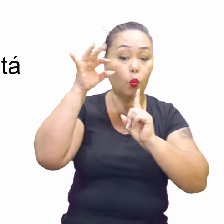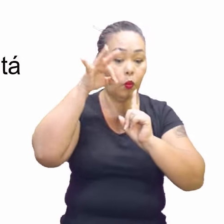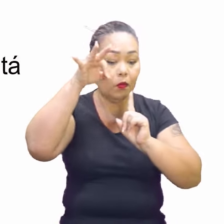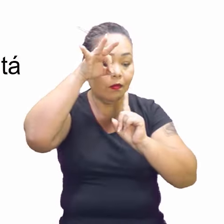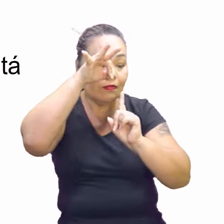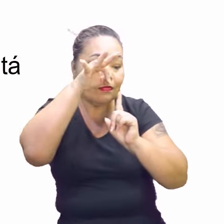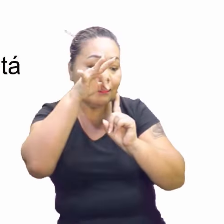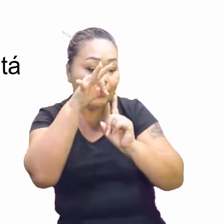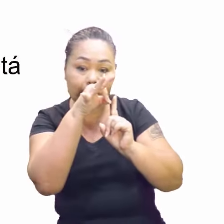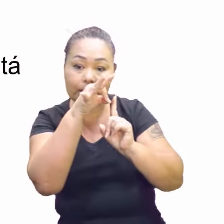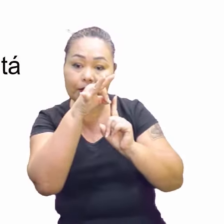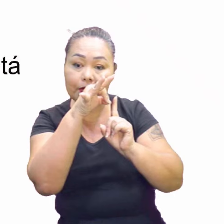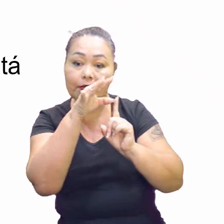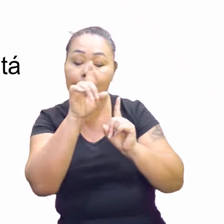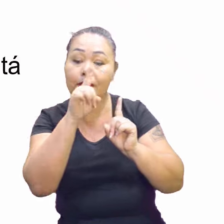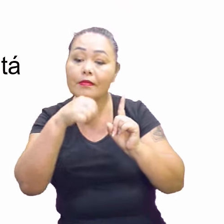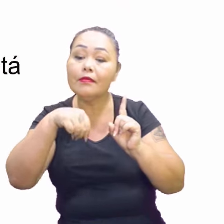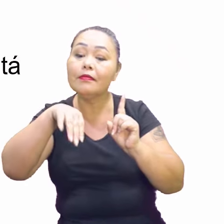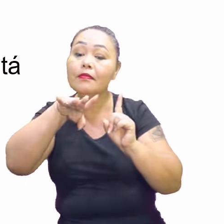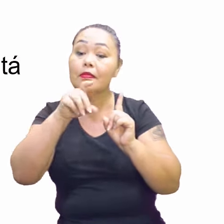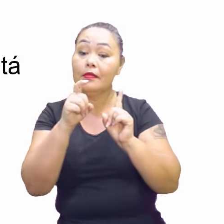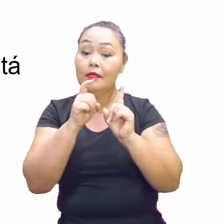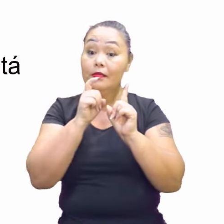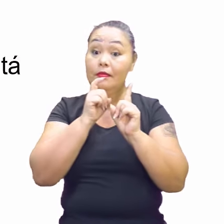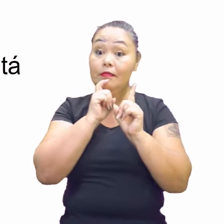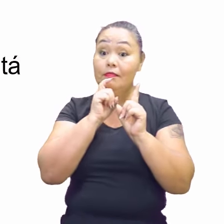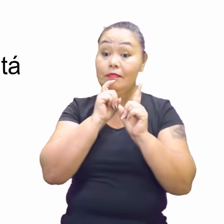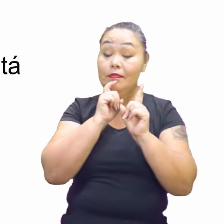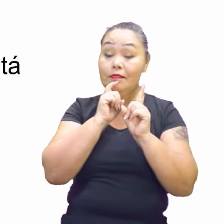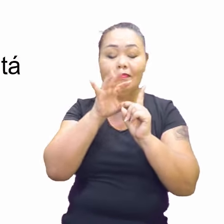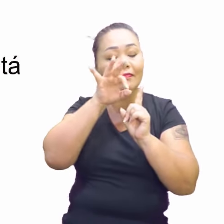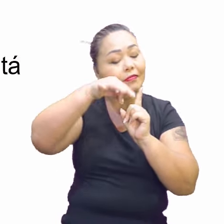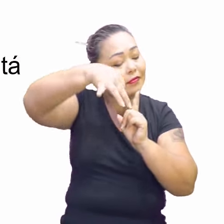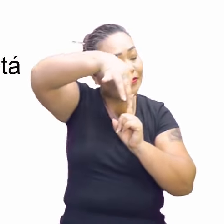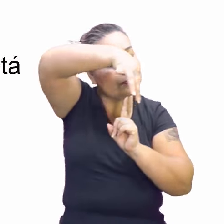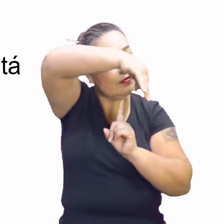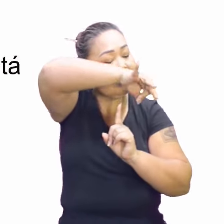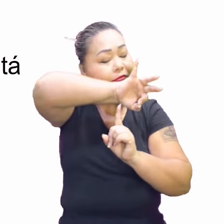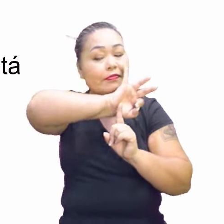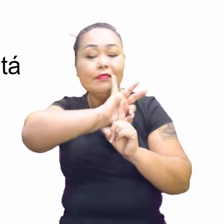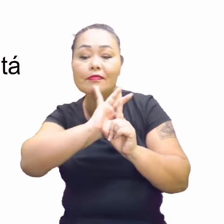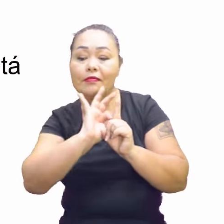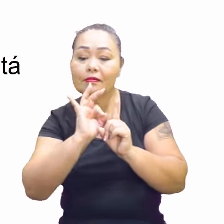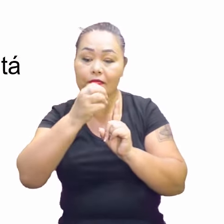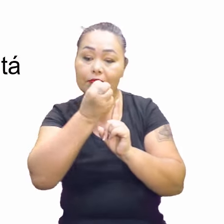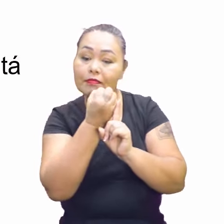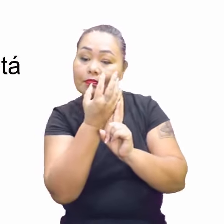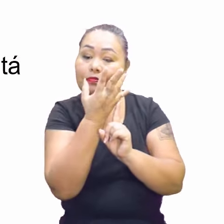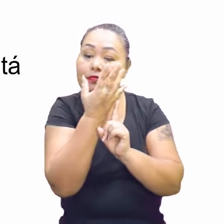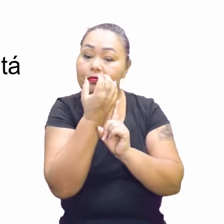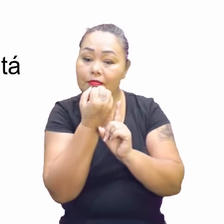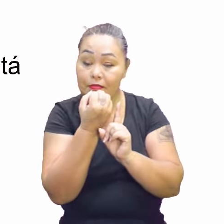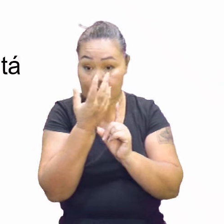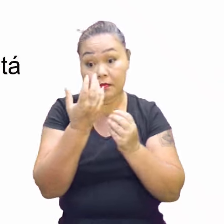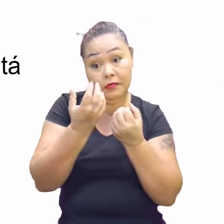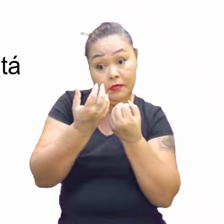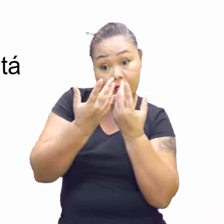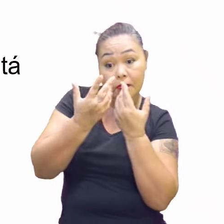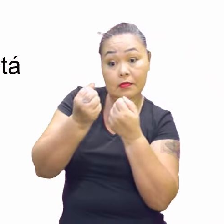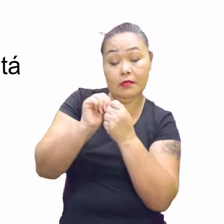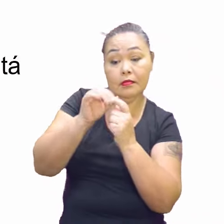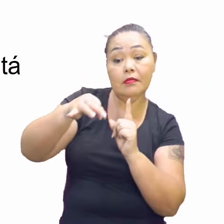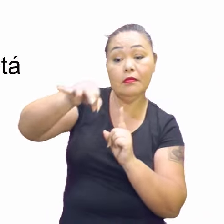As mariposas, quando chega o frio, fica dando volta em volta da lâmpada